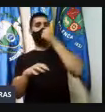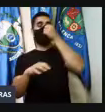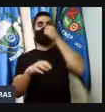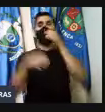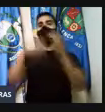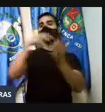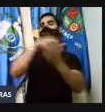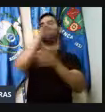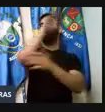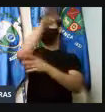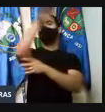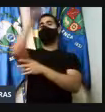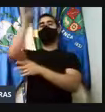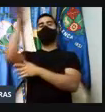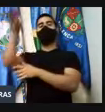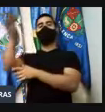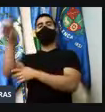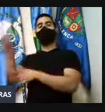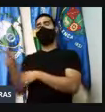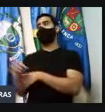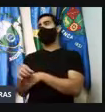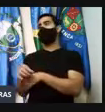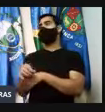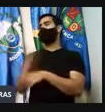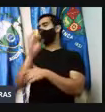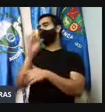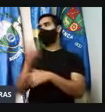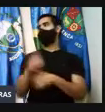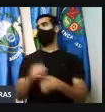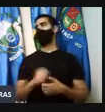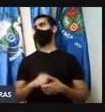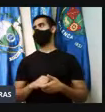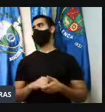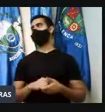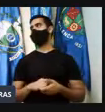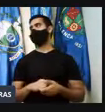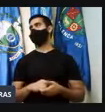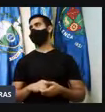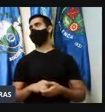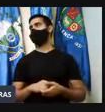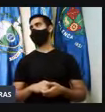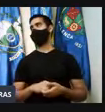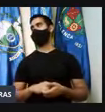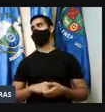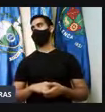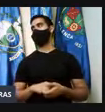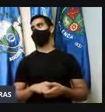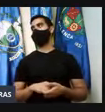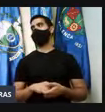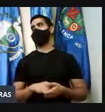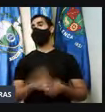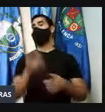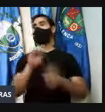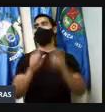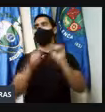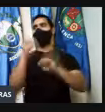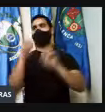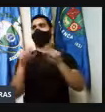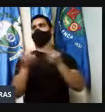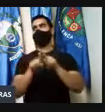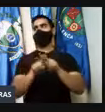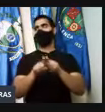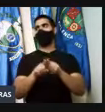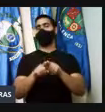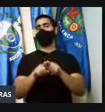capital, no sul do estado e no centro-sul. Entendeu? Então, cada uma dessas empresas que forem vendidas vai atuar